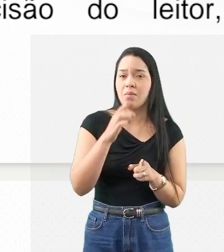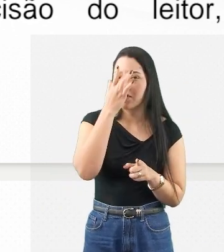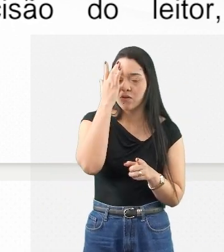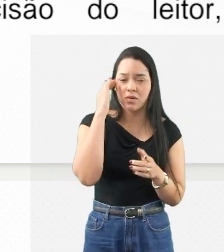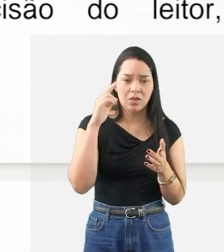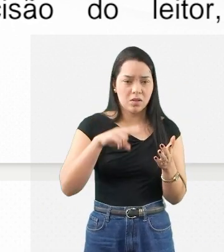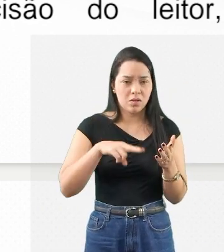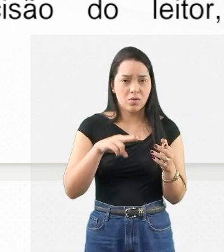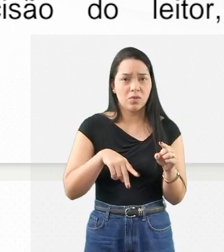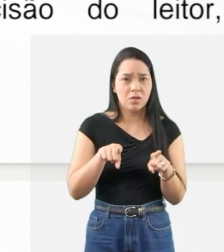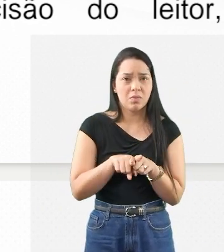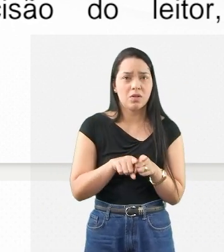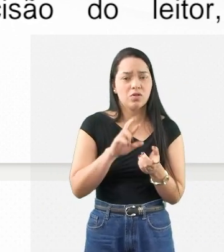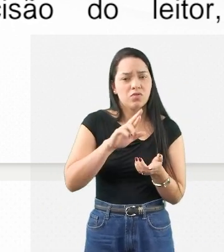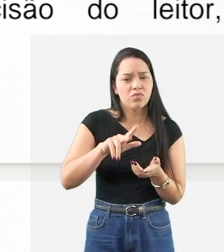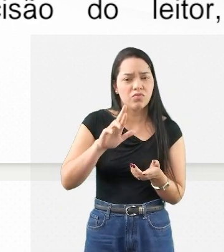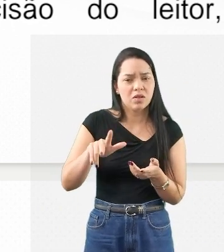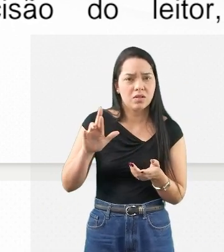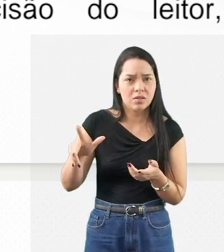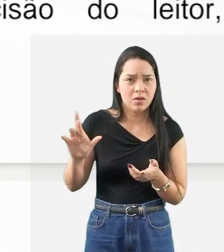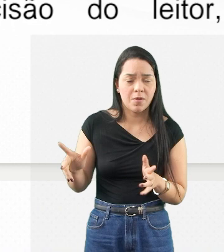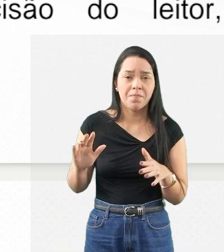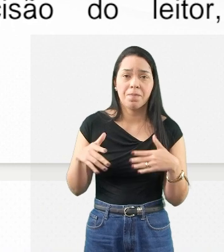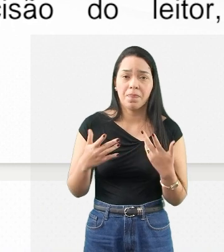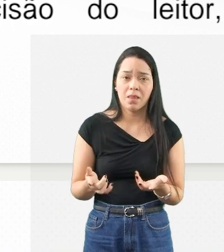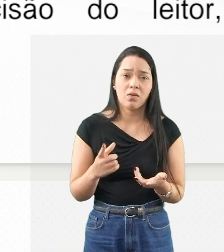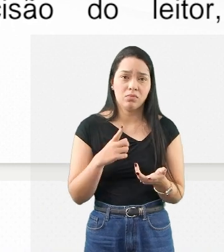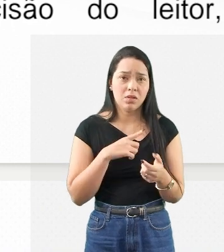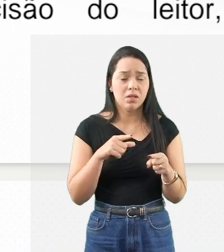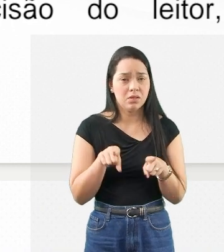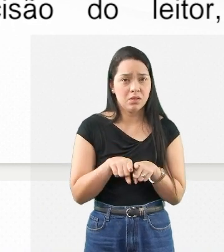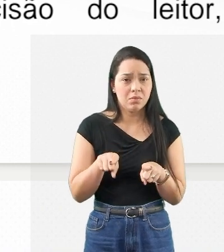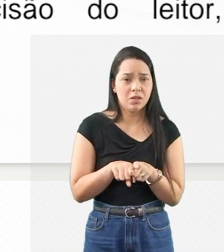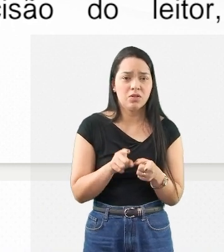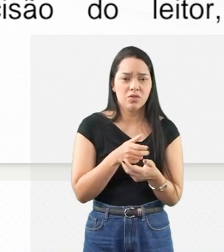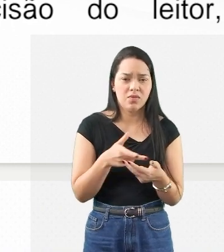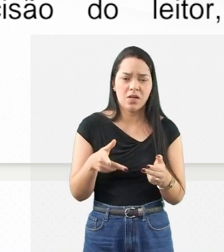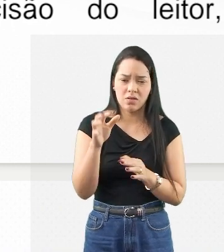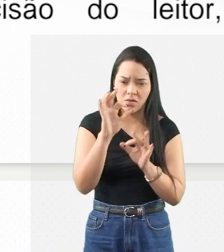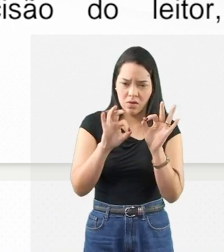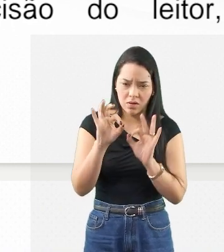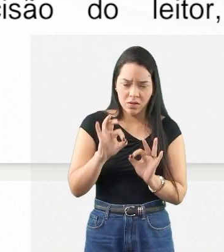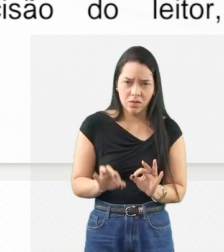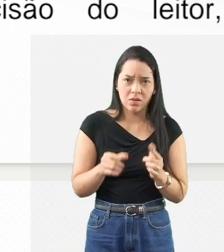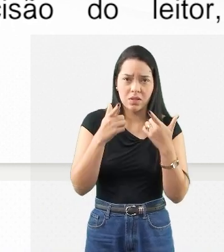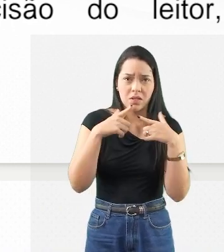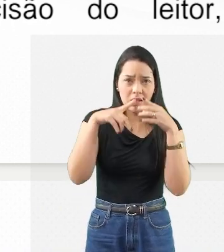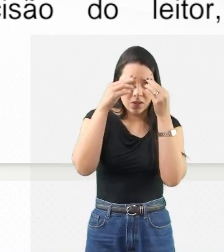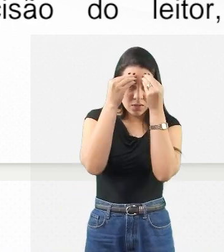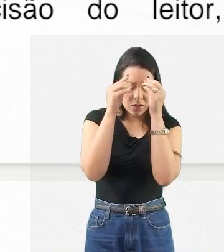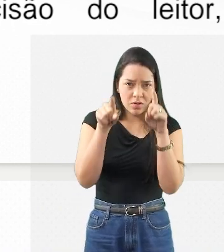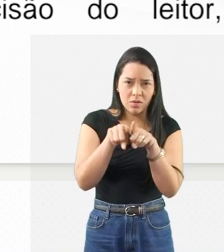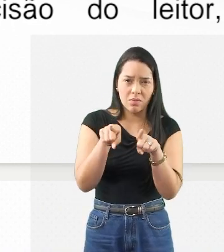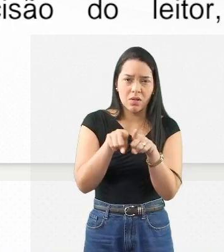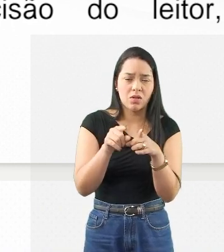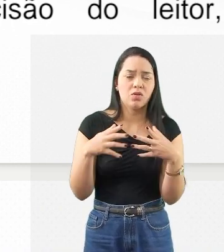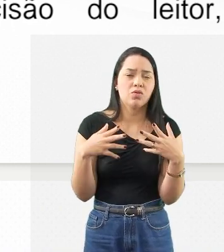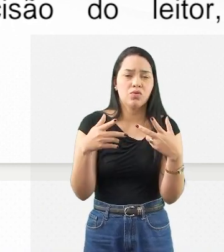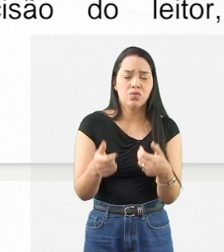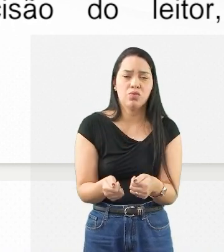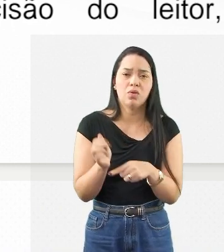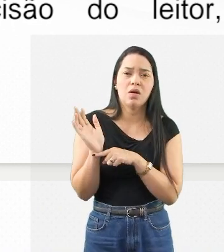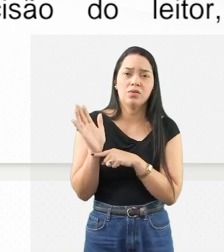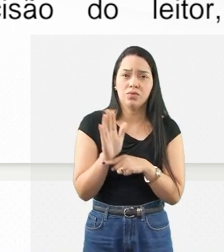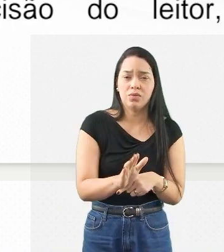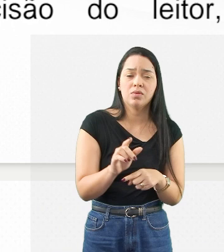destacando benefícios e diferenciais. Então, a gente tem esse jogo de organização linguística, tudo isso contribuindo